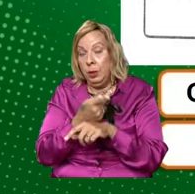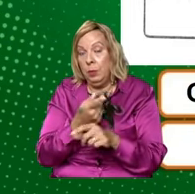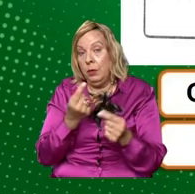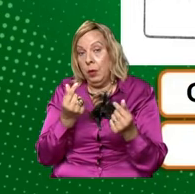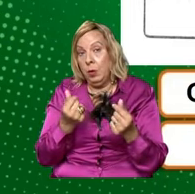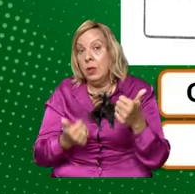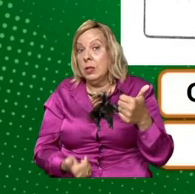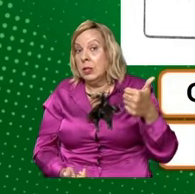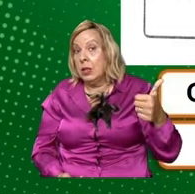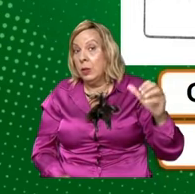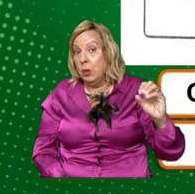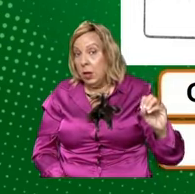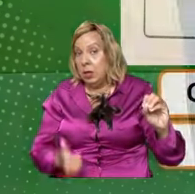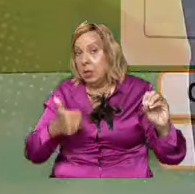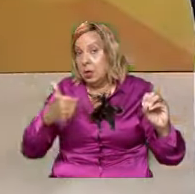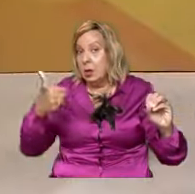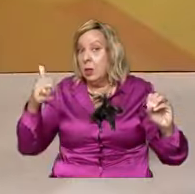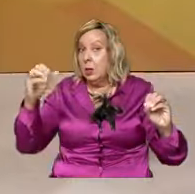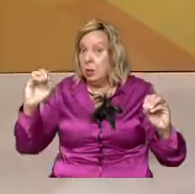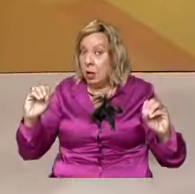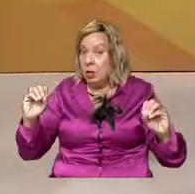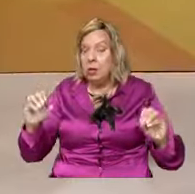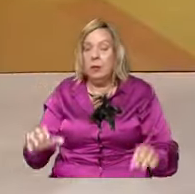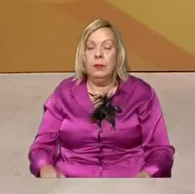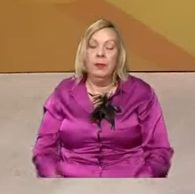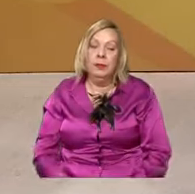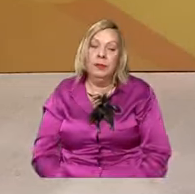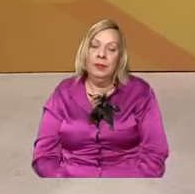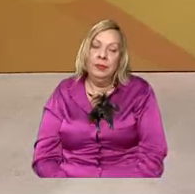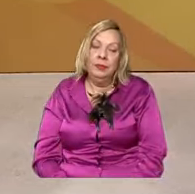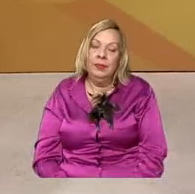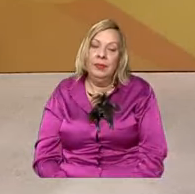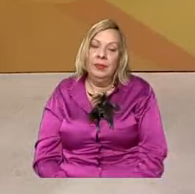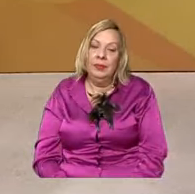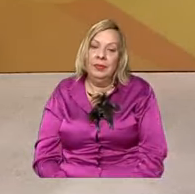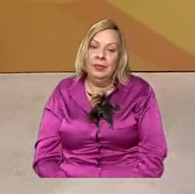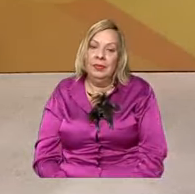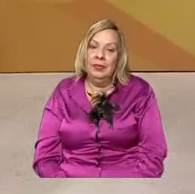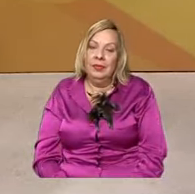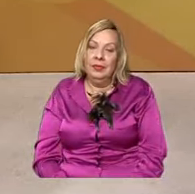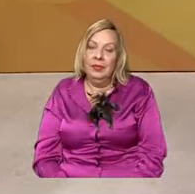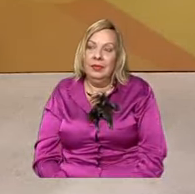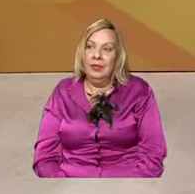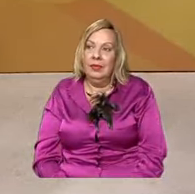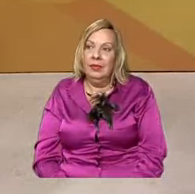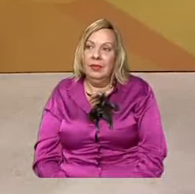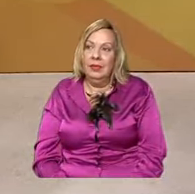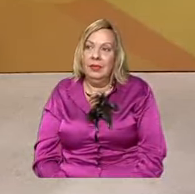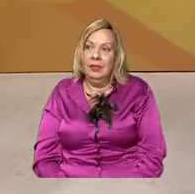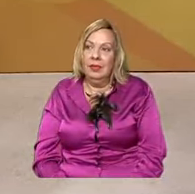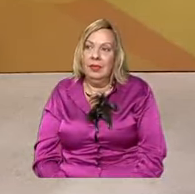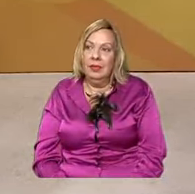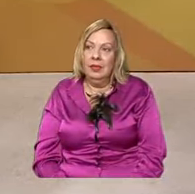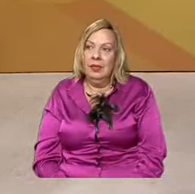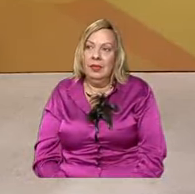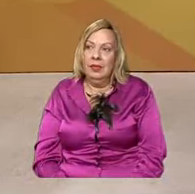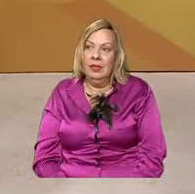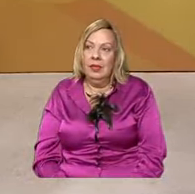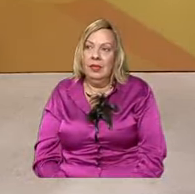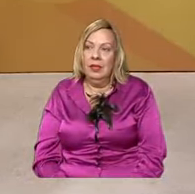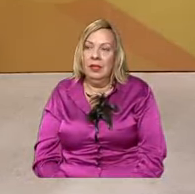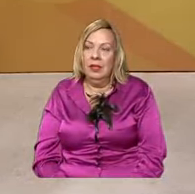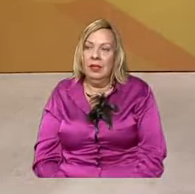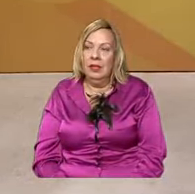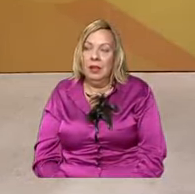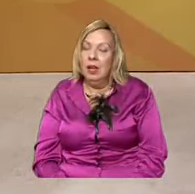Olha, a premiação vai ser dividida aí, mas alegria não, porque, ó, tá caprichado esse prêmio. Não, e dividir 220 significa